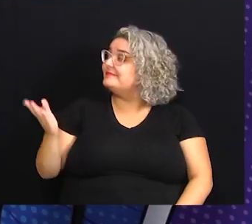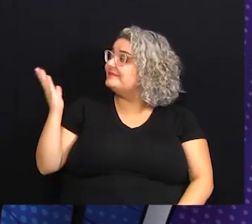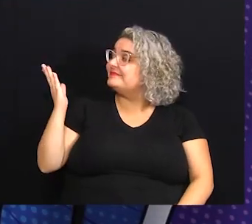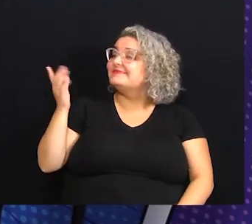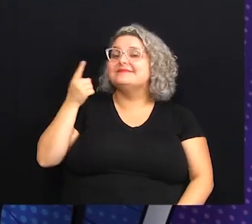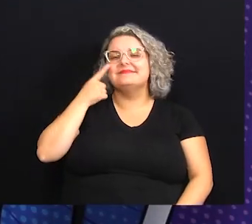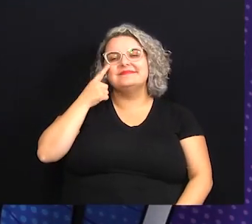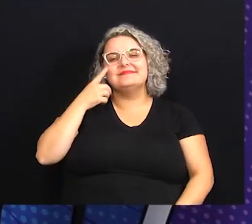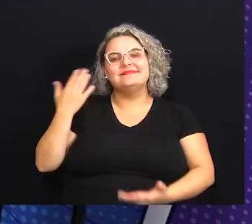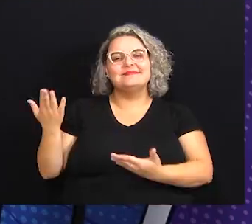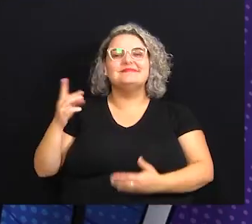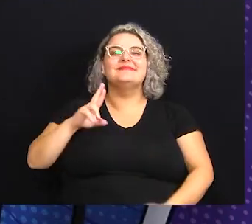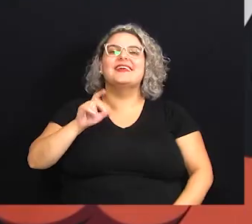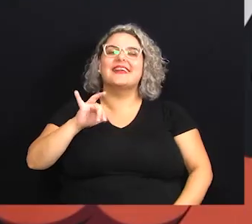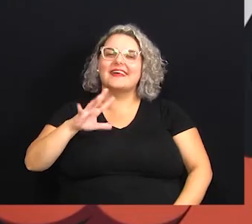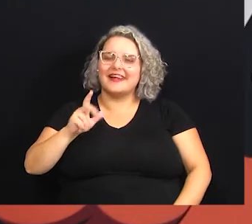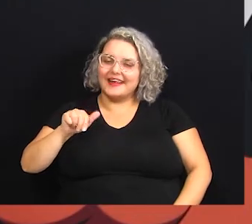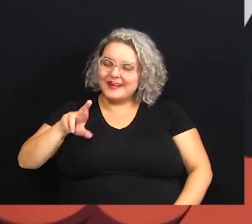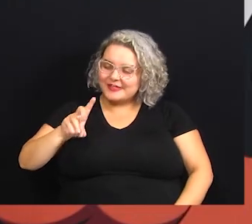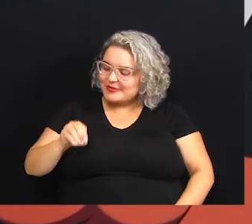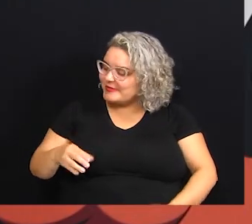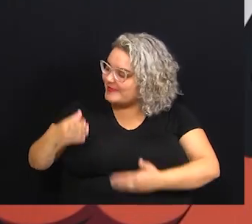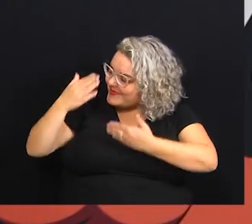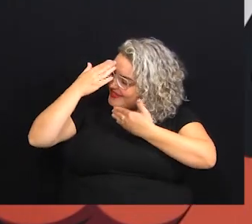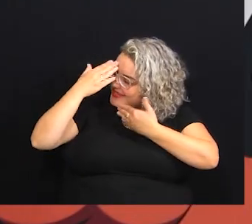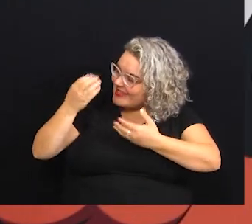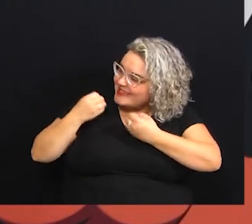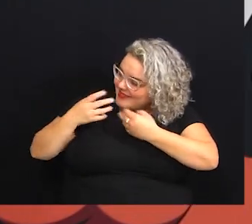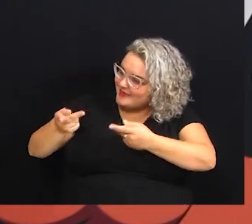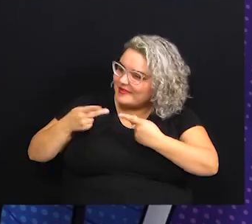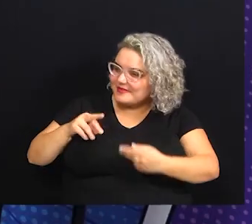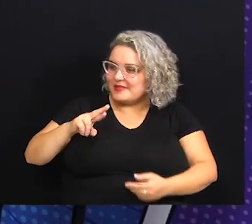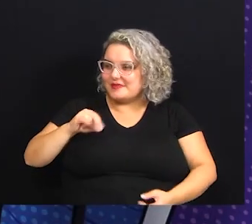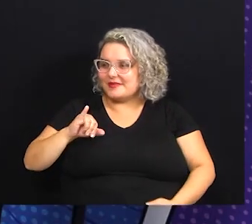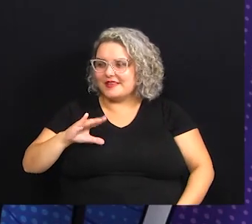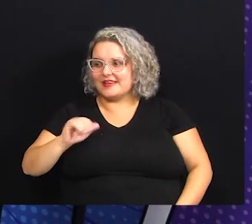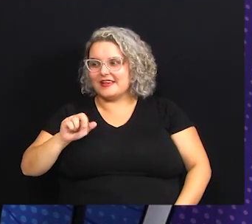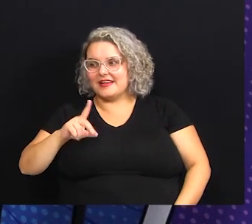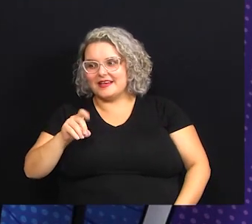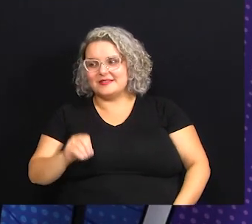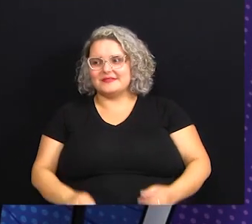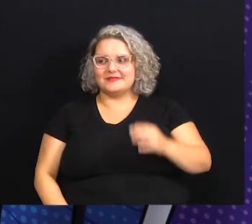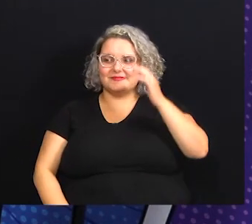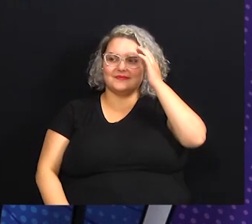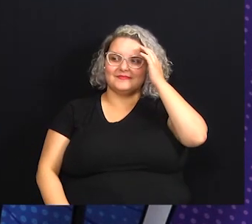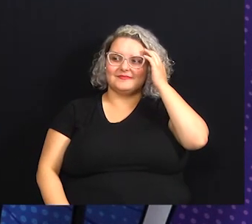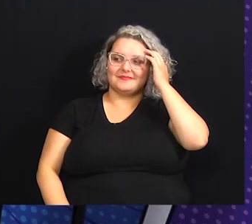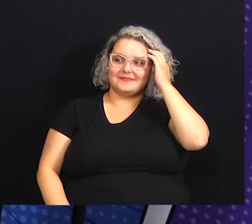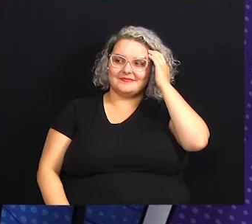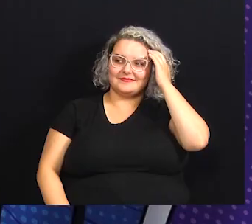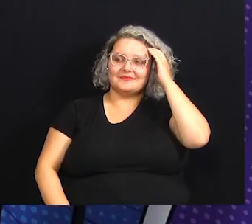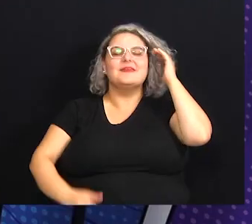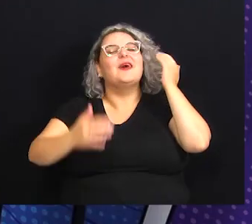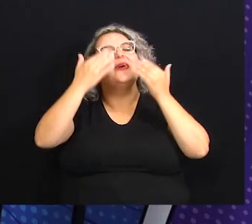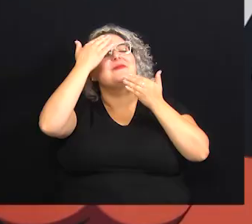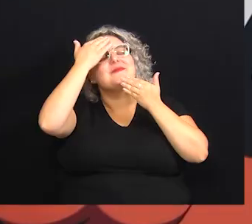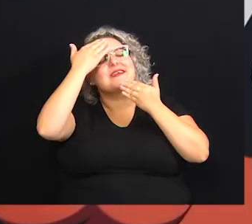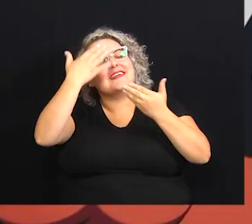quem está com a gente, é o Ricardo. Ricardo, seja bem-vindo ao nosso programa. Muito obrigado por me